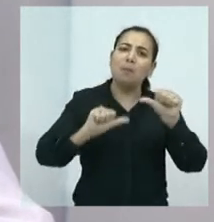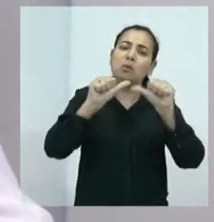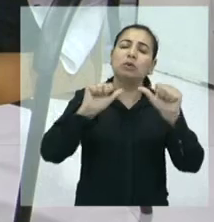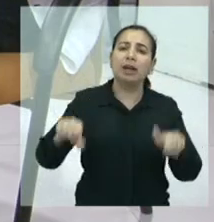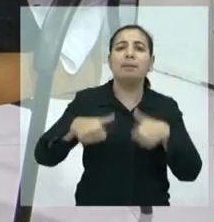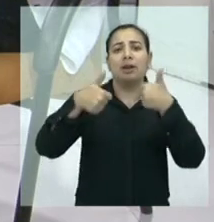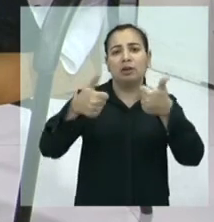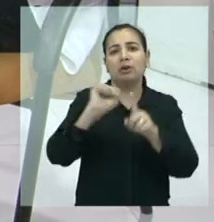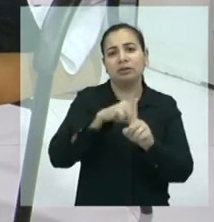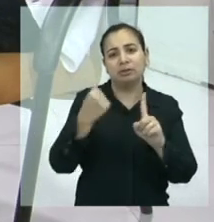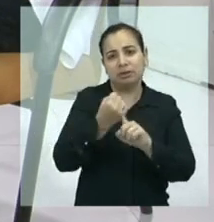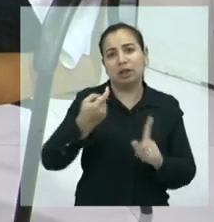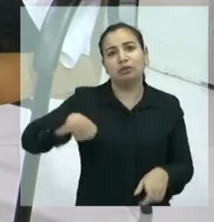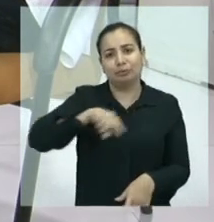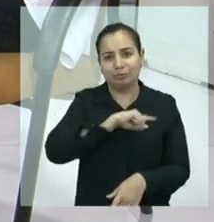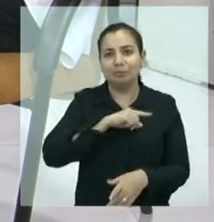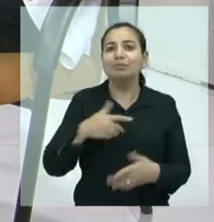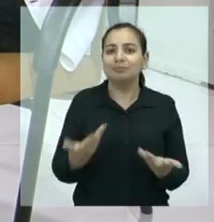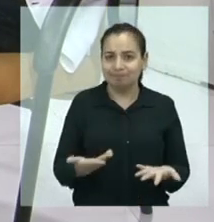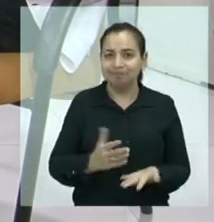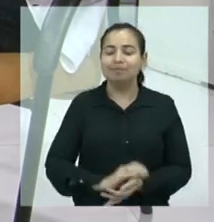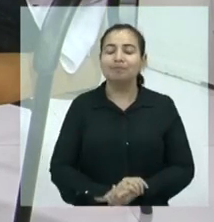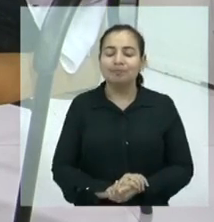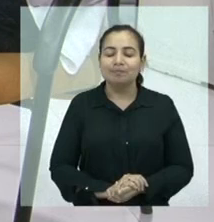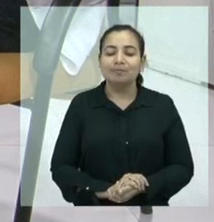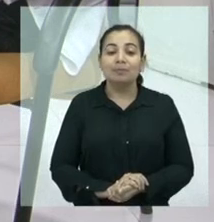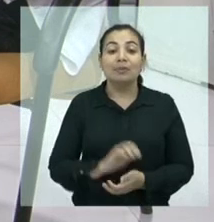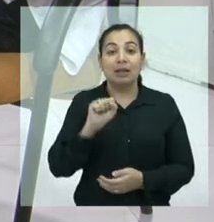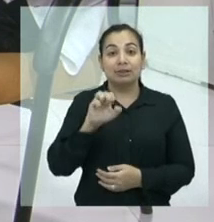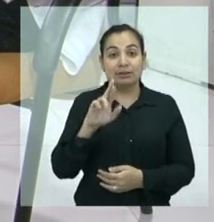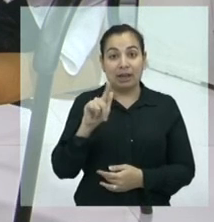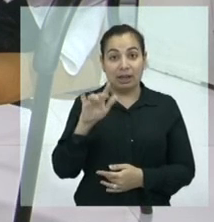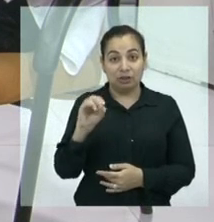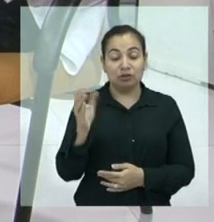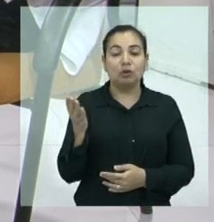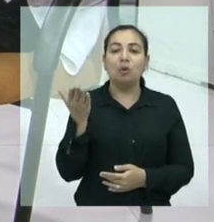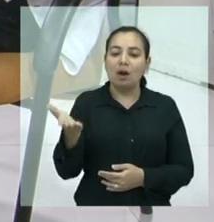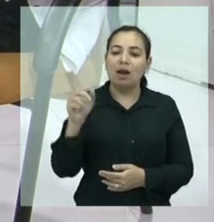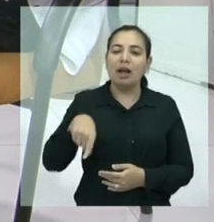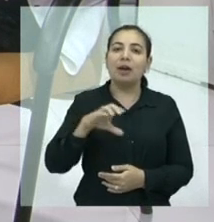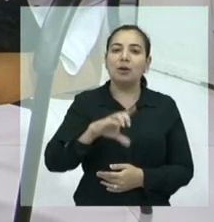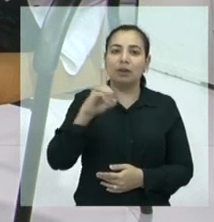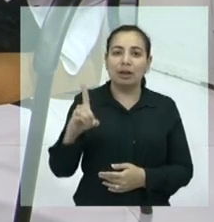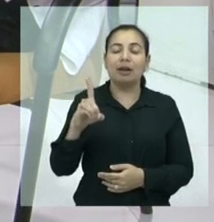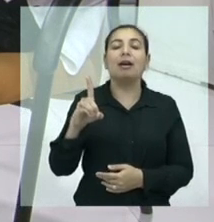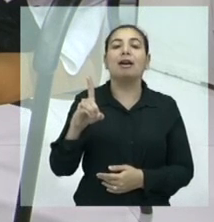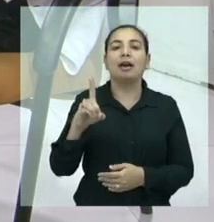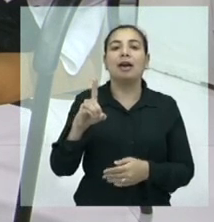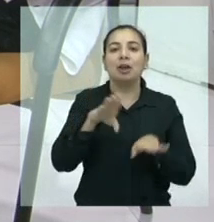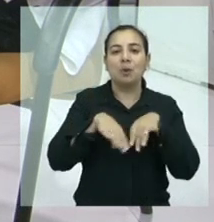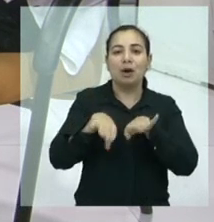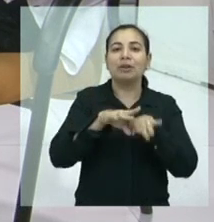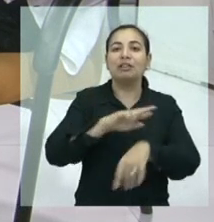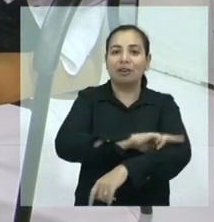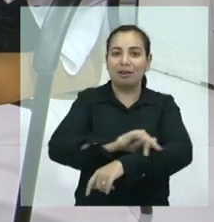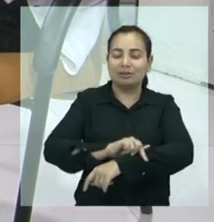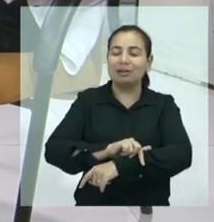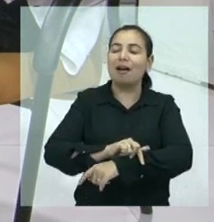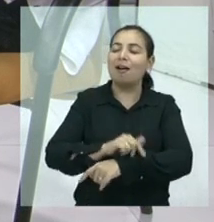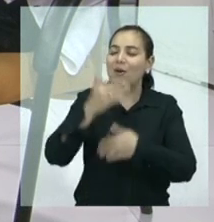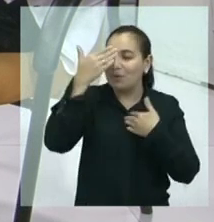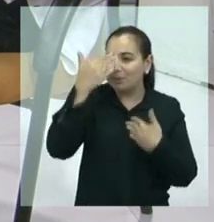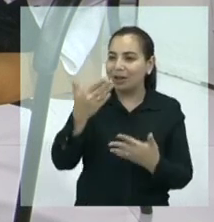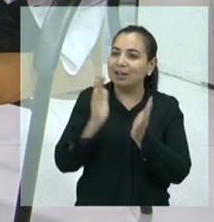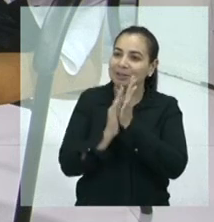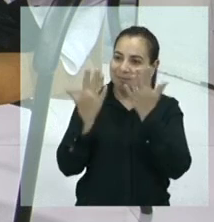nós. Muito bom. Sérgio Granja, coordenador da Igualdade Racial da Prefeitura de Fortaleza, muito obrigado pela entrevista e parabéns pelo